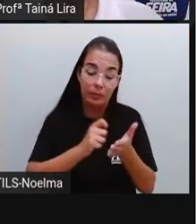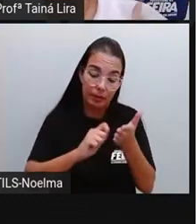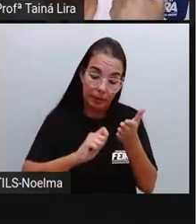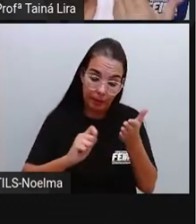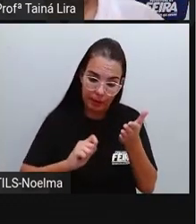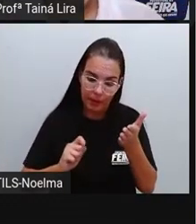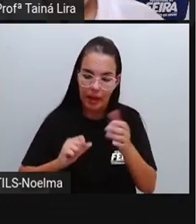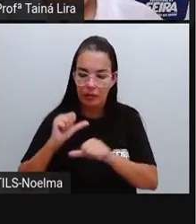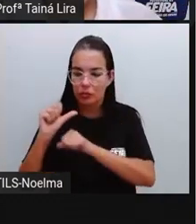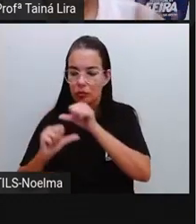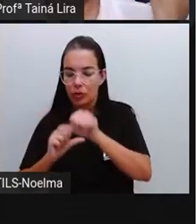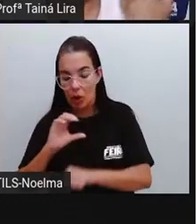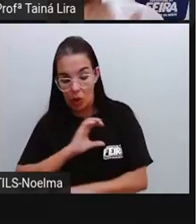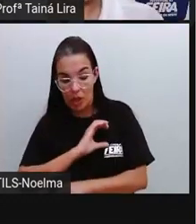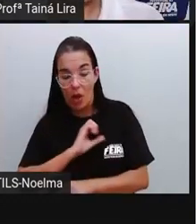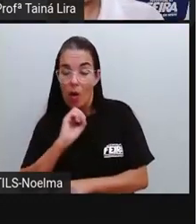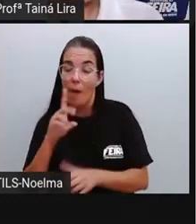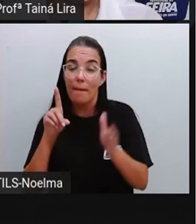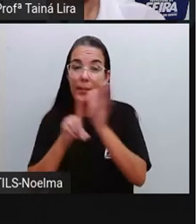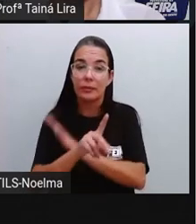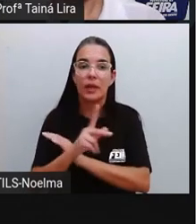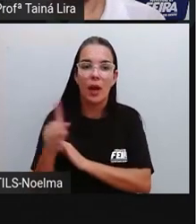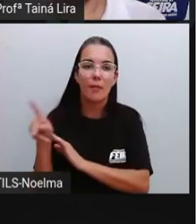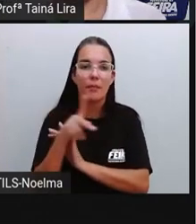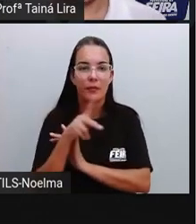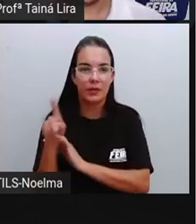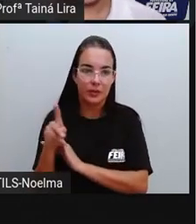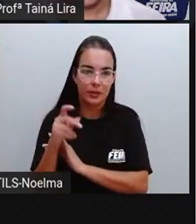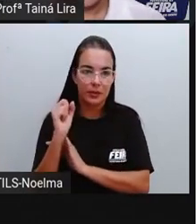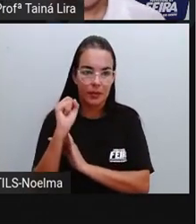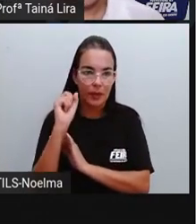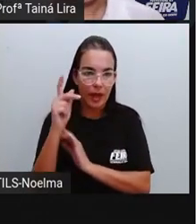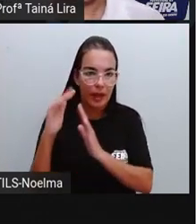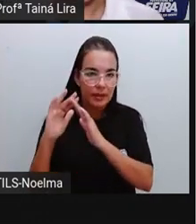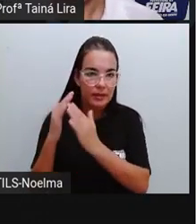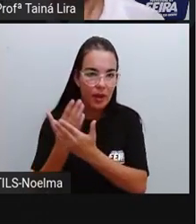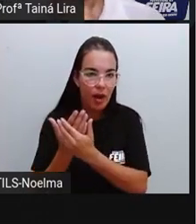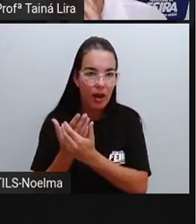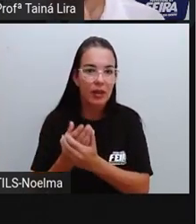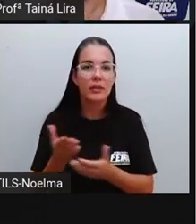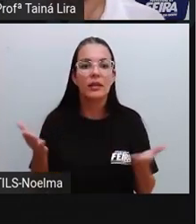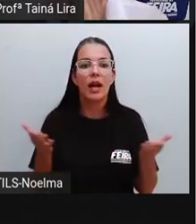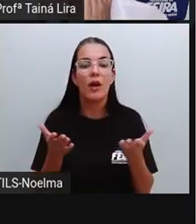anota para trocar ideias com os coleguinhas ou perguntar ao seu professor na escola, tá bom?